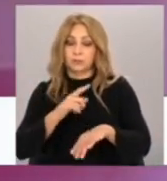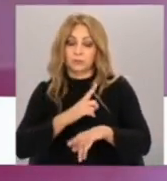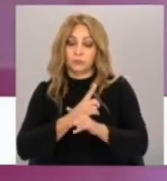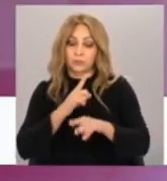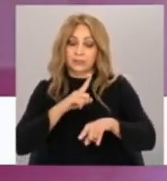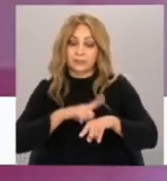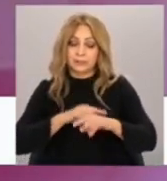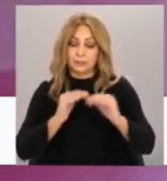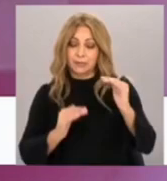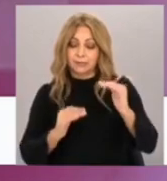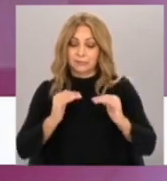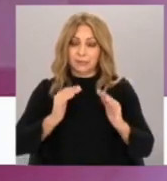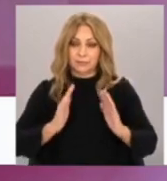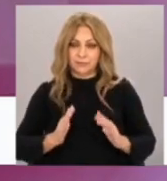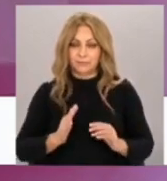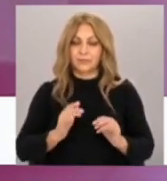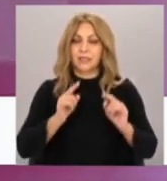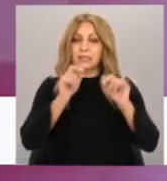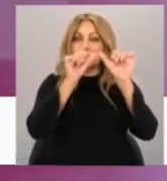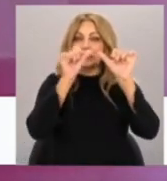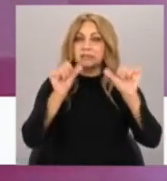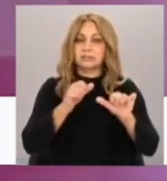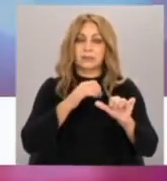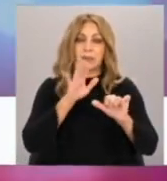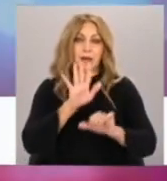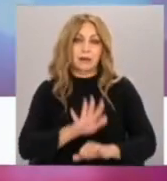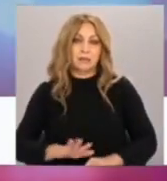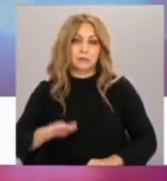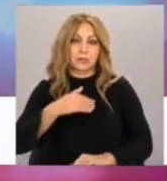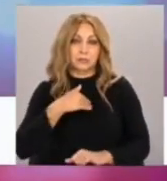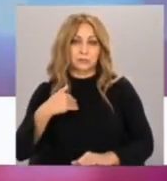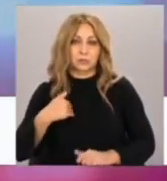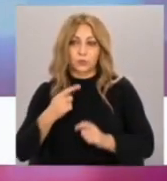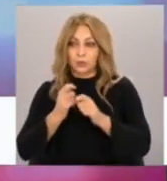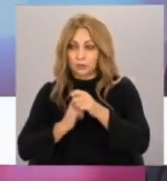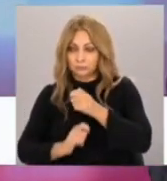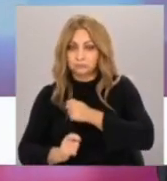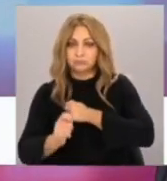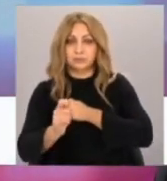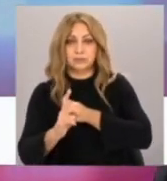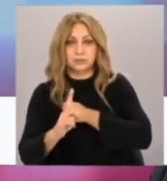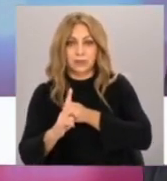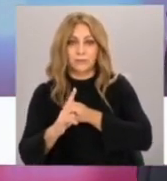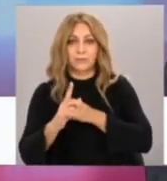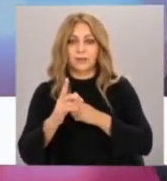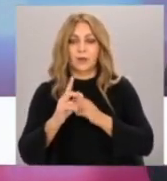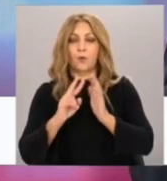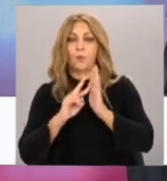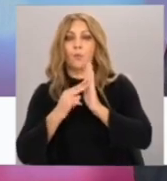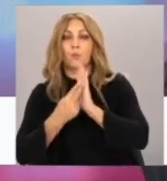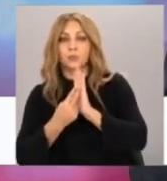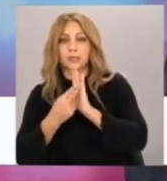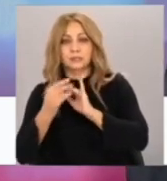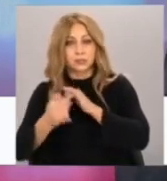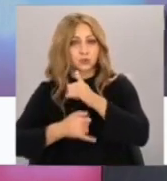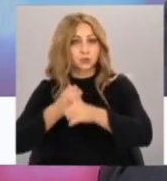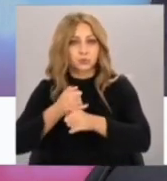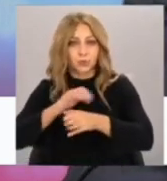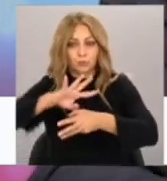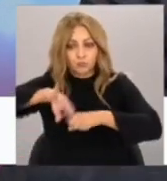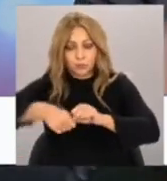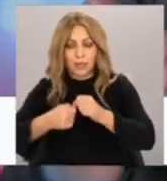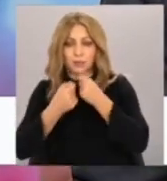equilibrar o Sistema Nacional de saúde serviço Nacional de saúde a chave e o seu orçamentar em vez de entrar numa reforma de substituído de